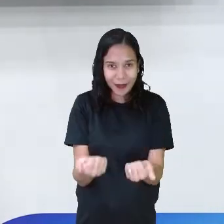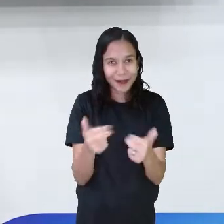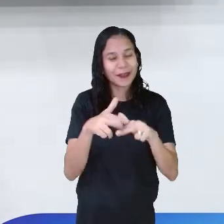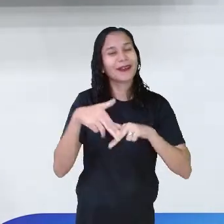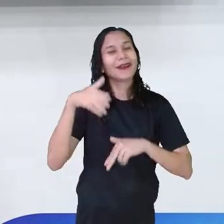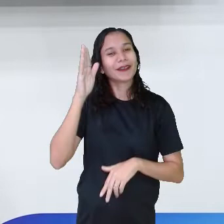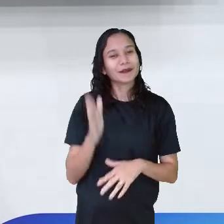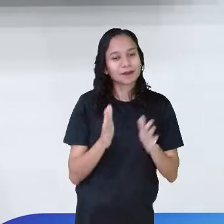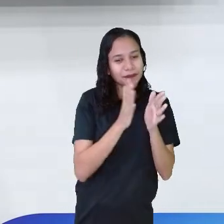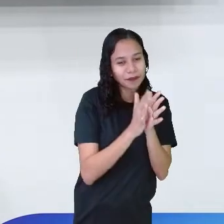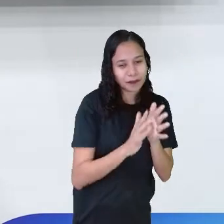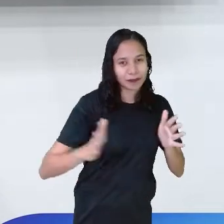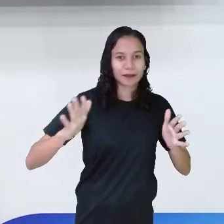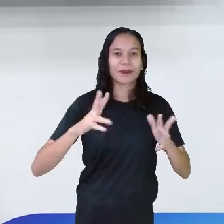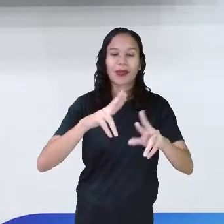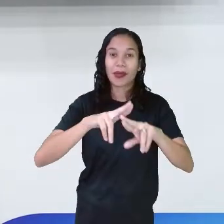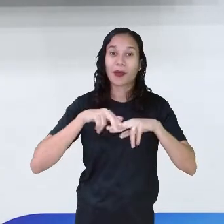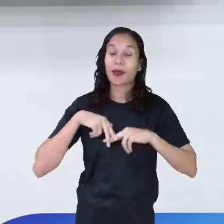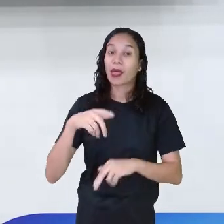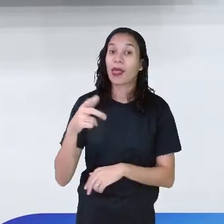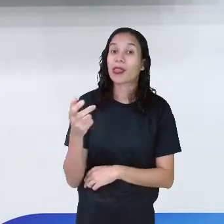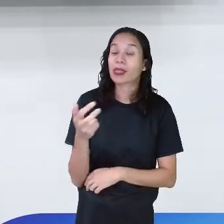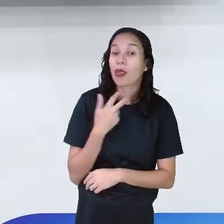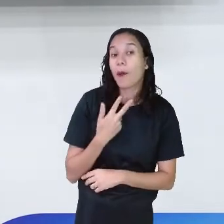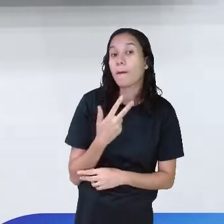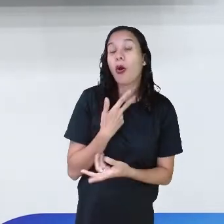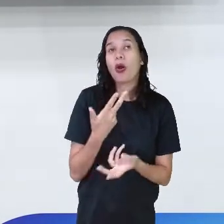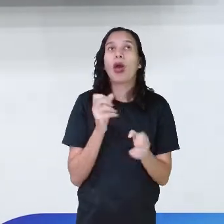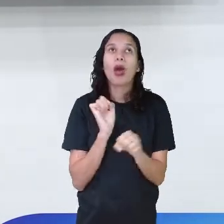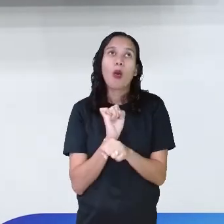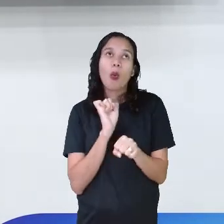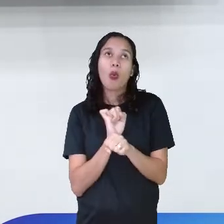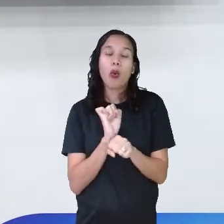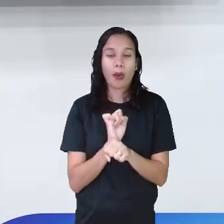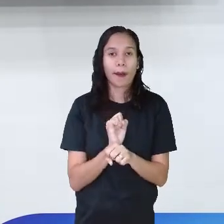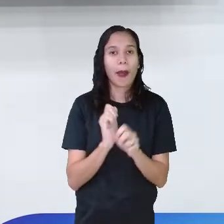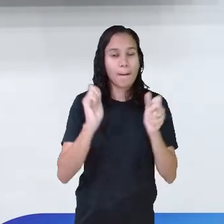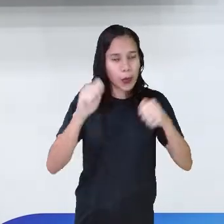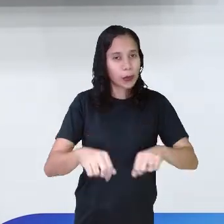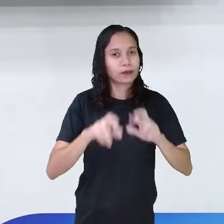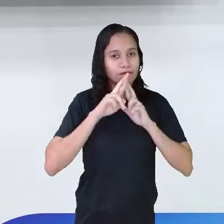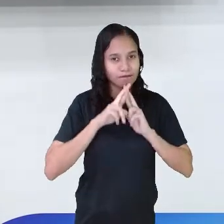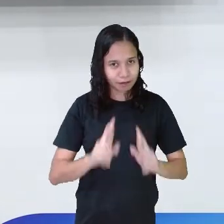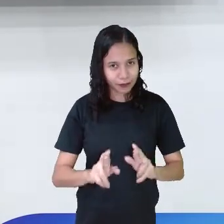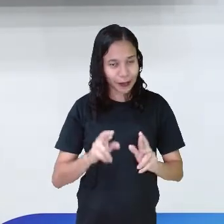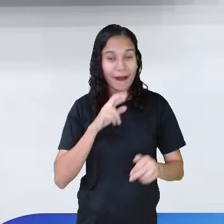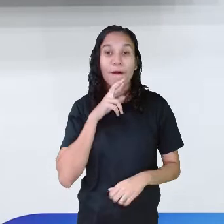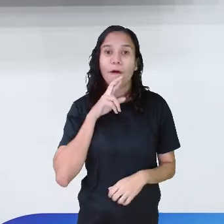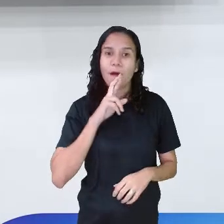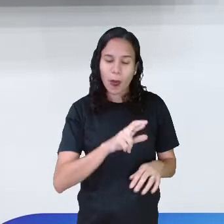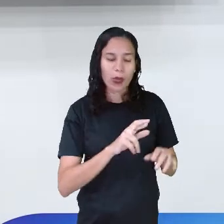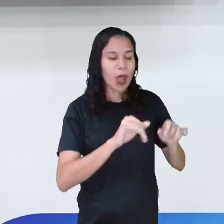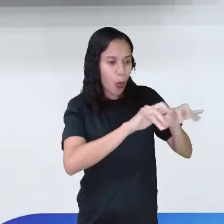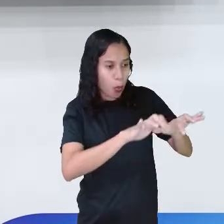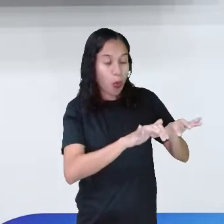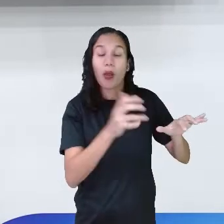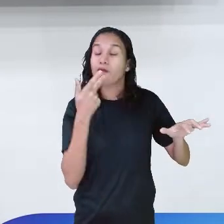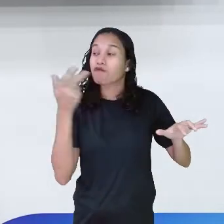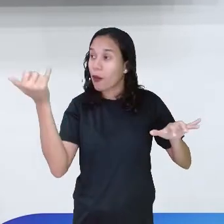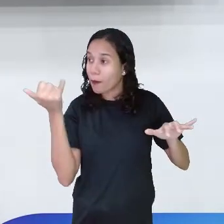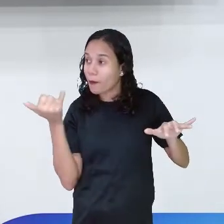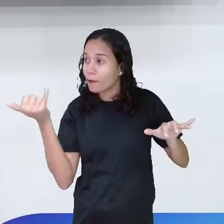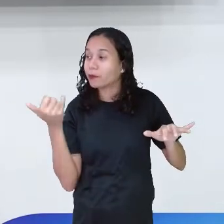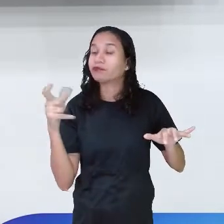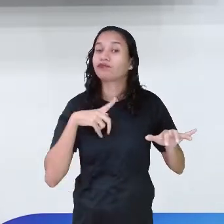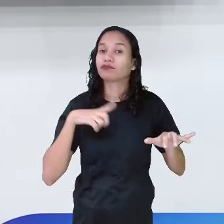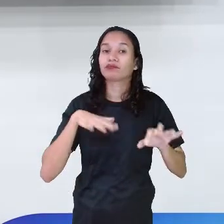dando adiantada, porque eu não posso esperar, mas fique à vontade para responder. Tá certo? Assim que a sua mensagem chegar, ela me avisa e vai dizer aqui